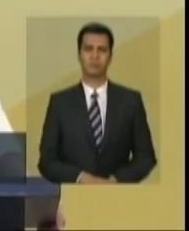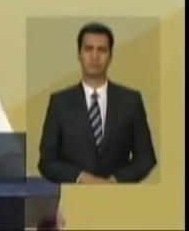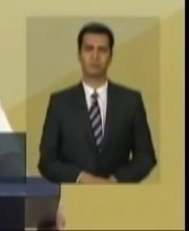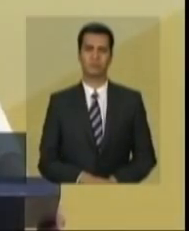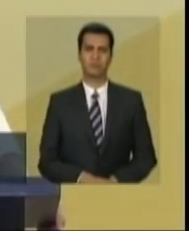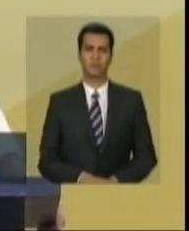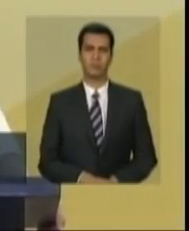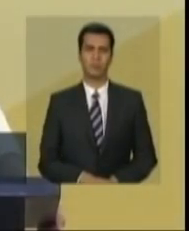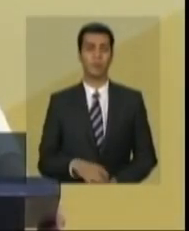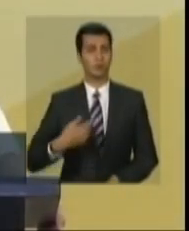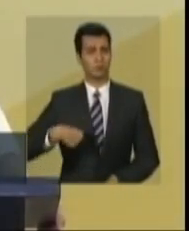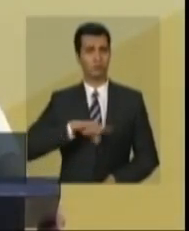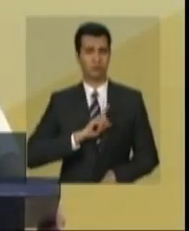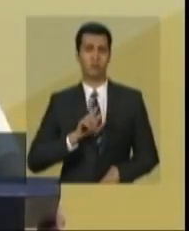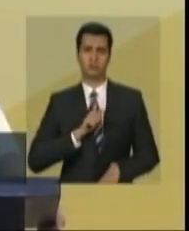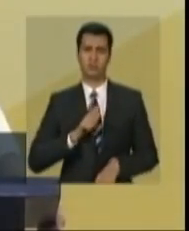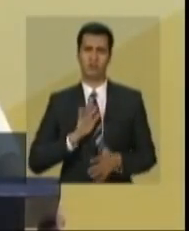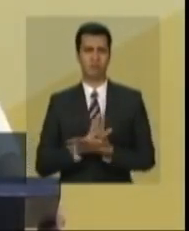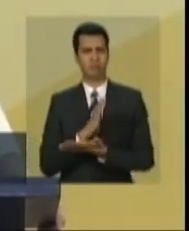já temos.